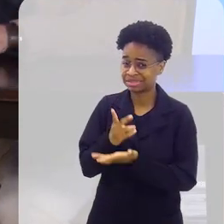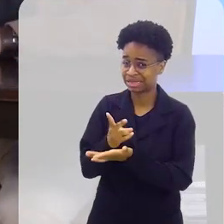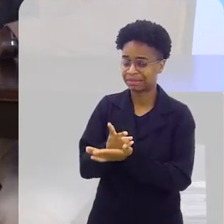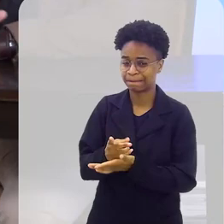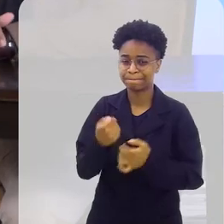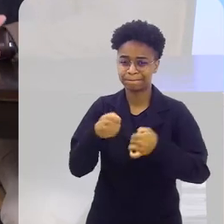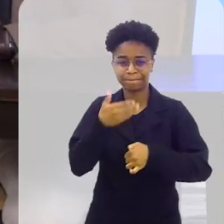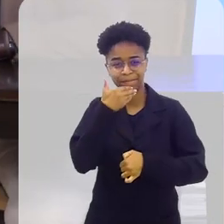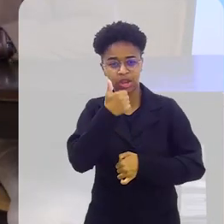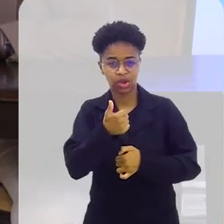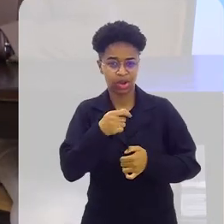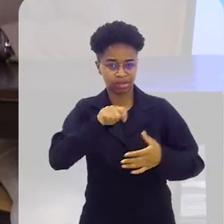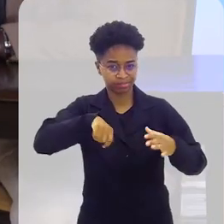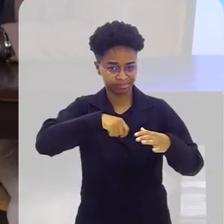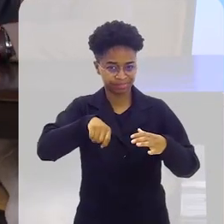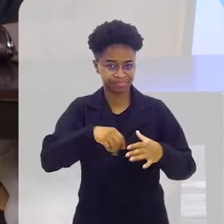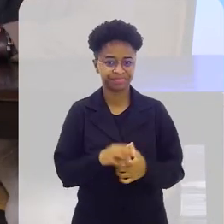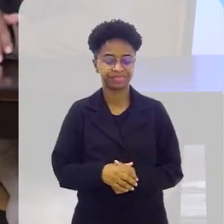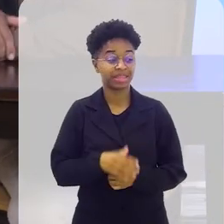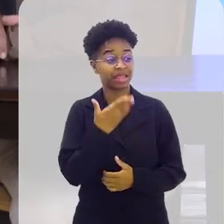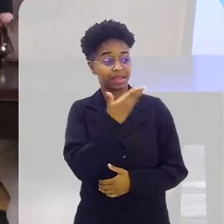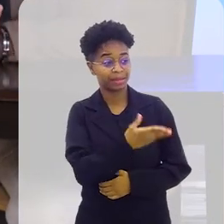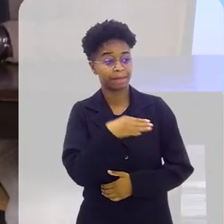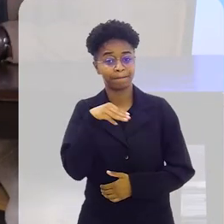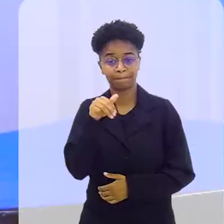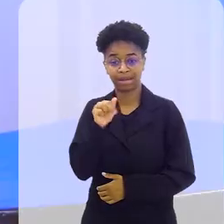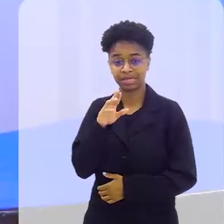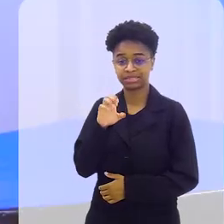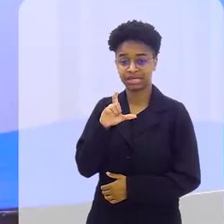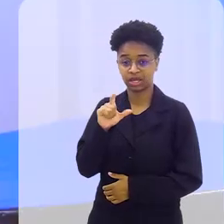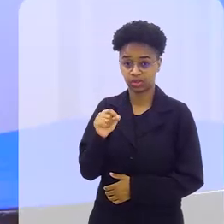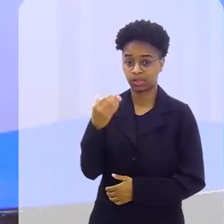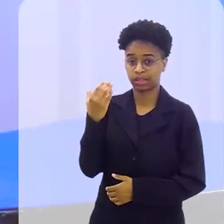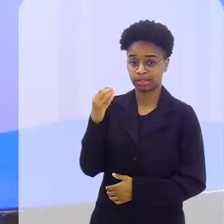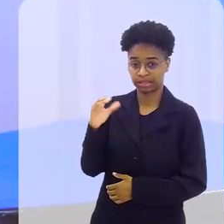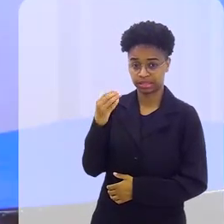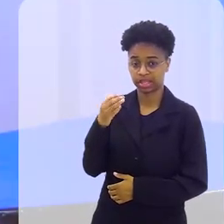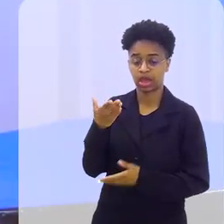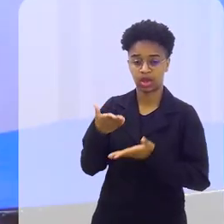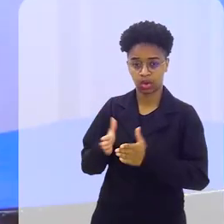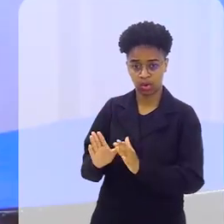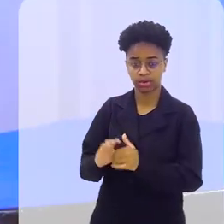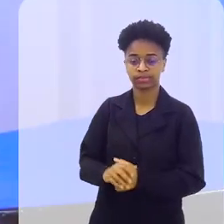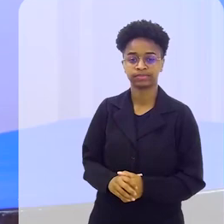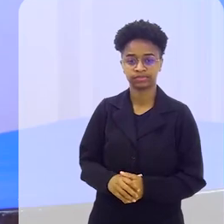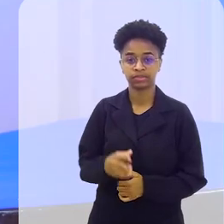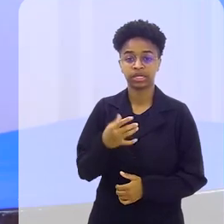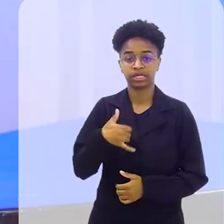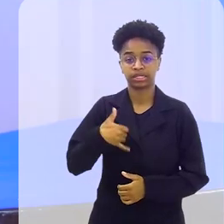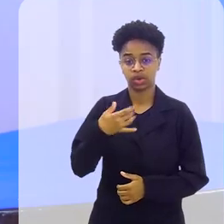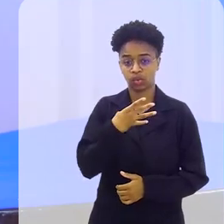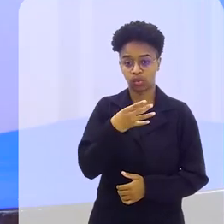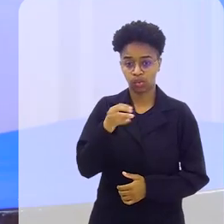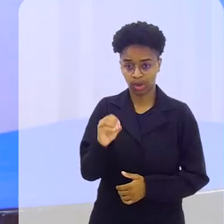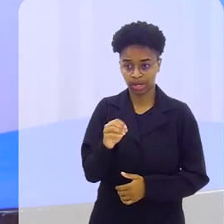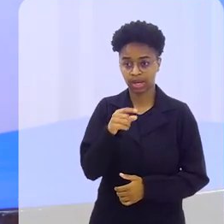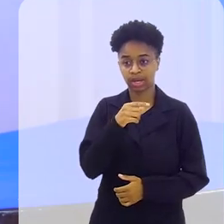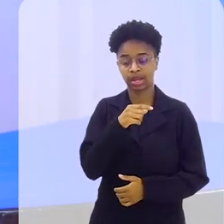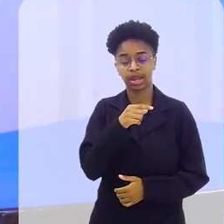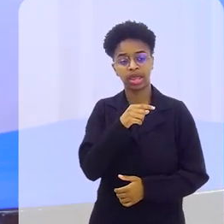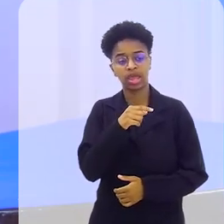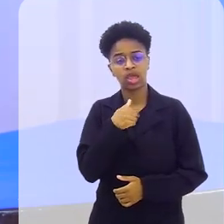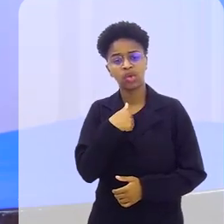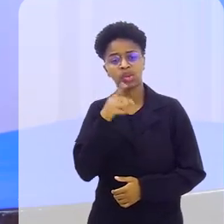né? É, vamos melhorar a alimentação. Brasil, esse é o Marcelo de Niterói, niteroiense, 40 anos